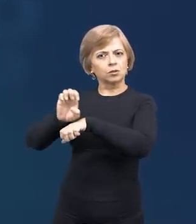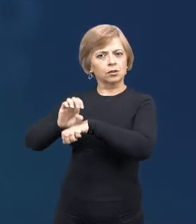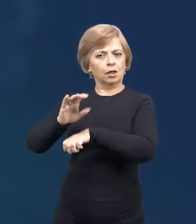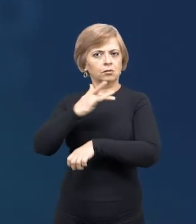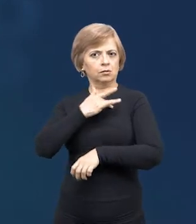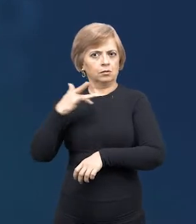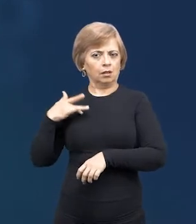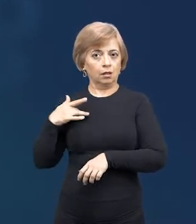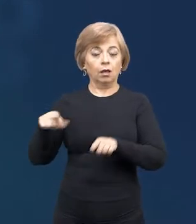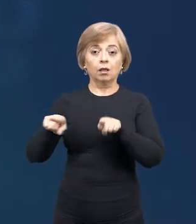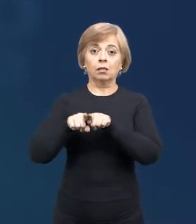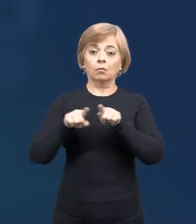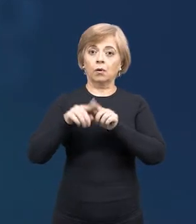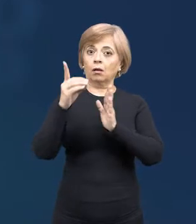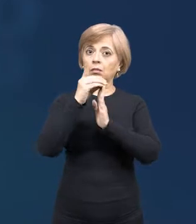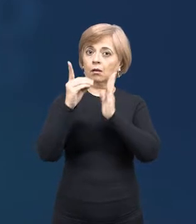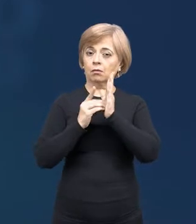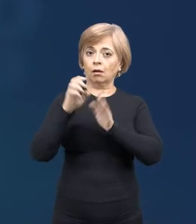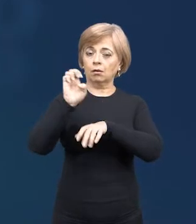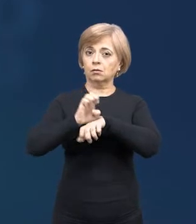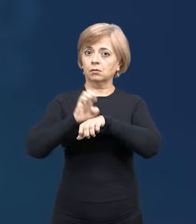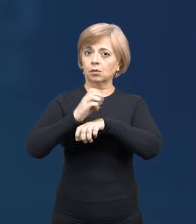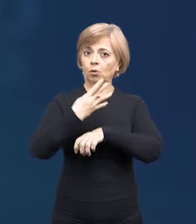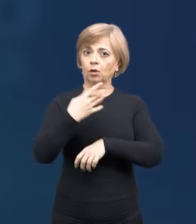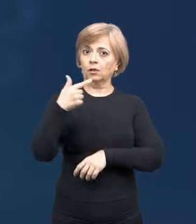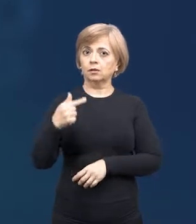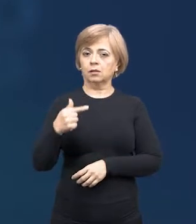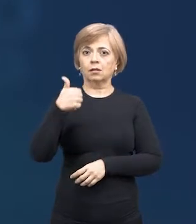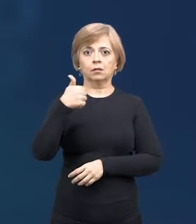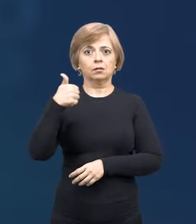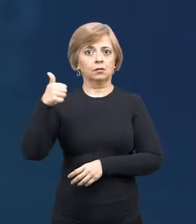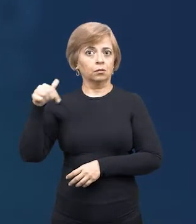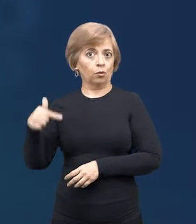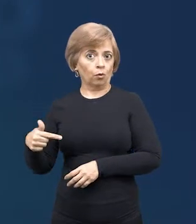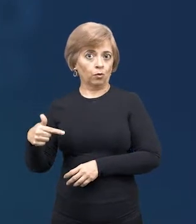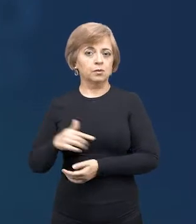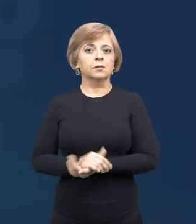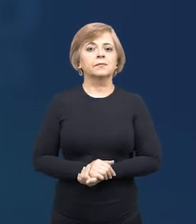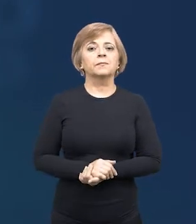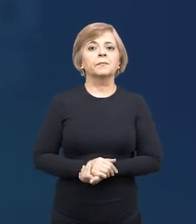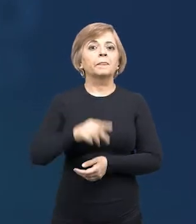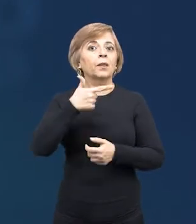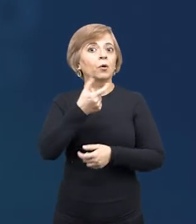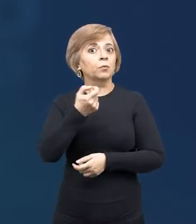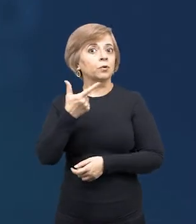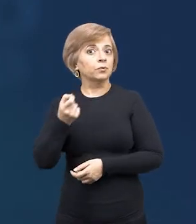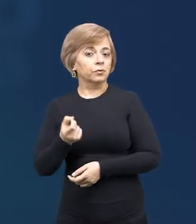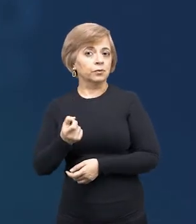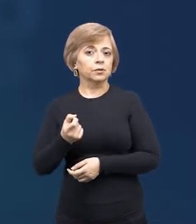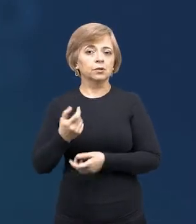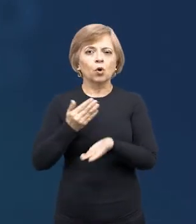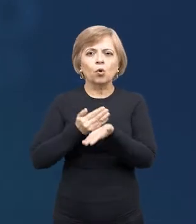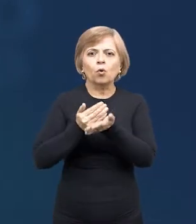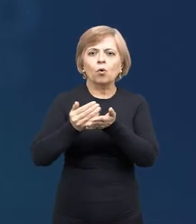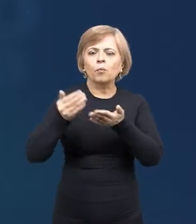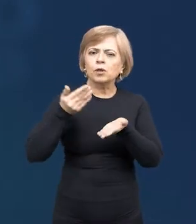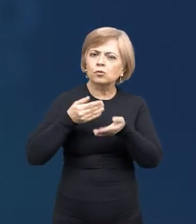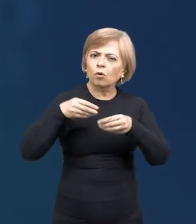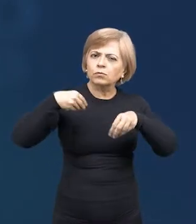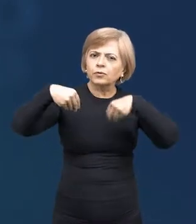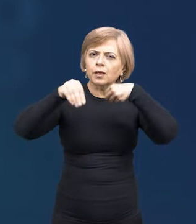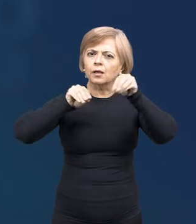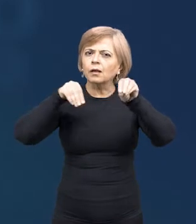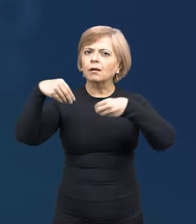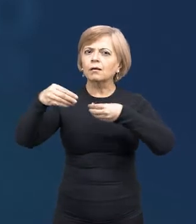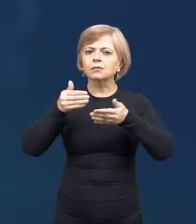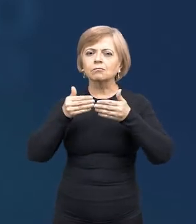Decreto Estadual número 47.112 de 5 de junho de 2020, que determina o início da flexibilização das